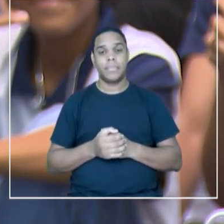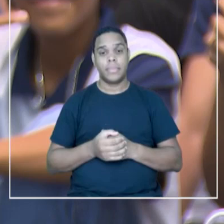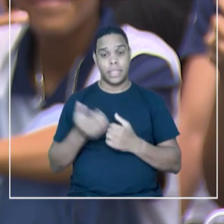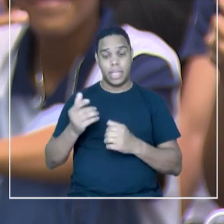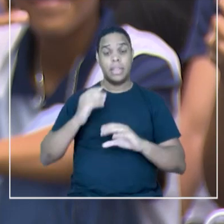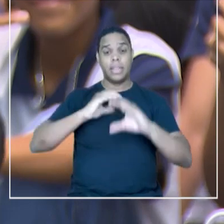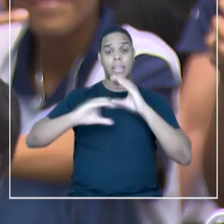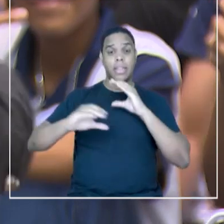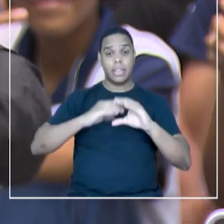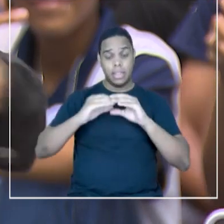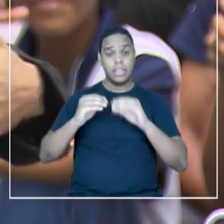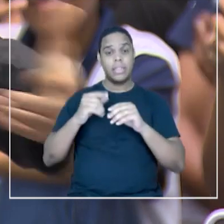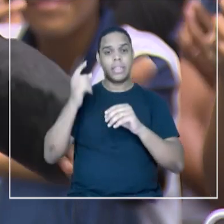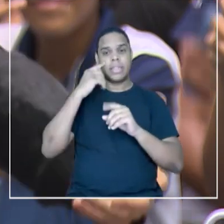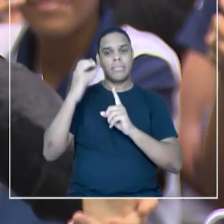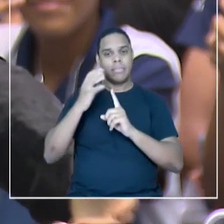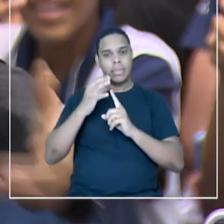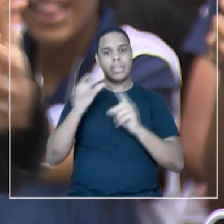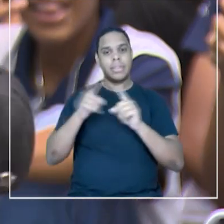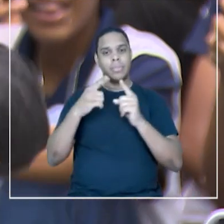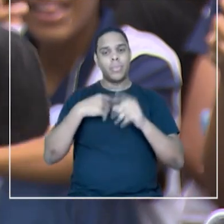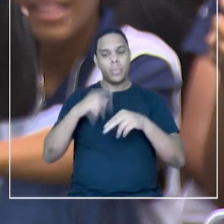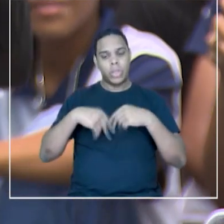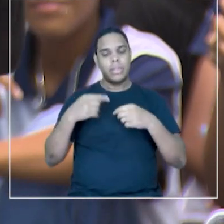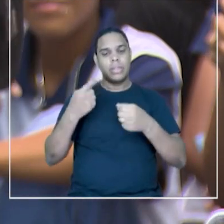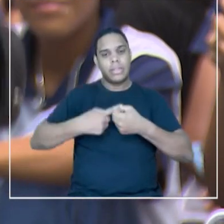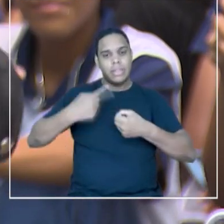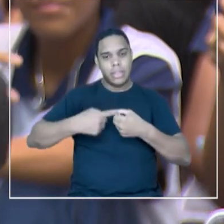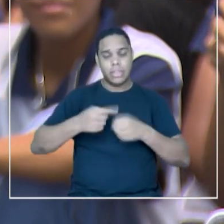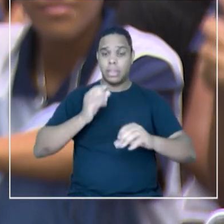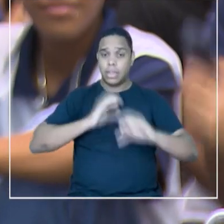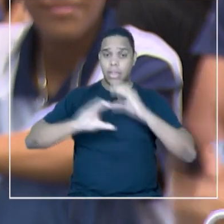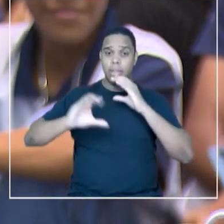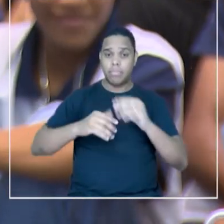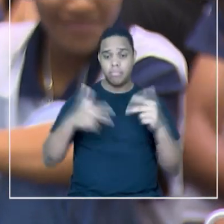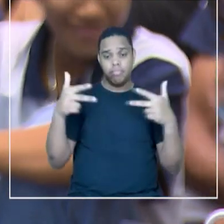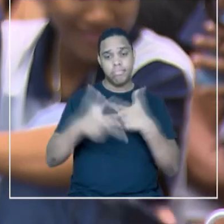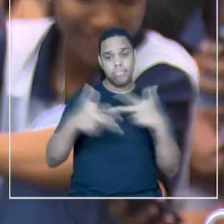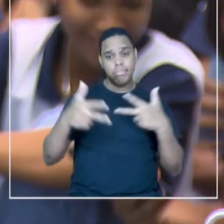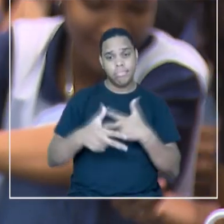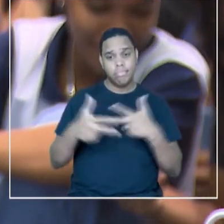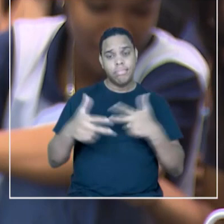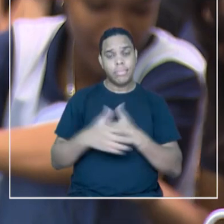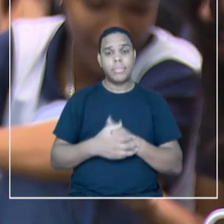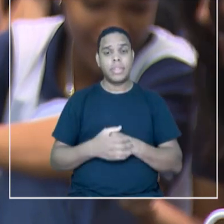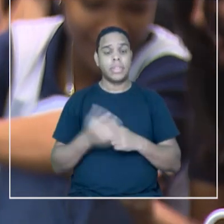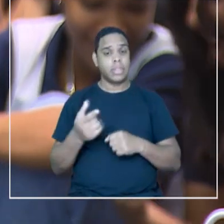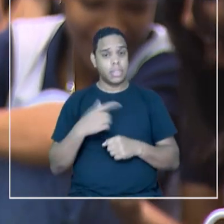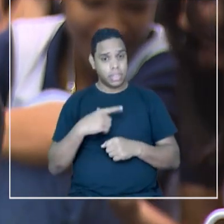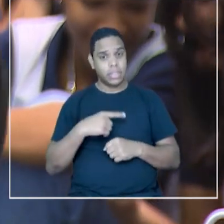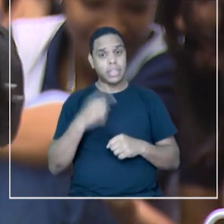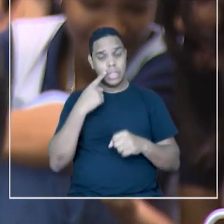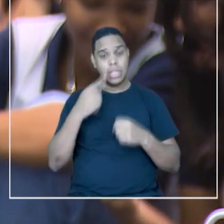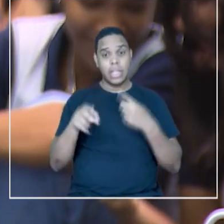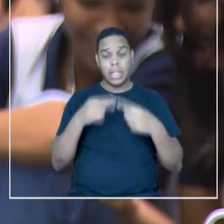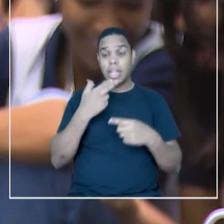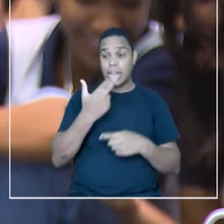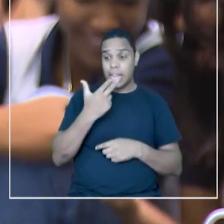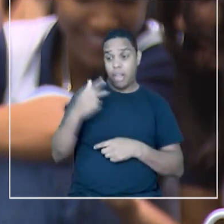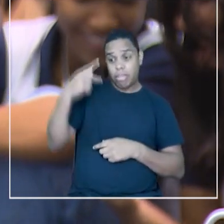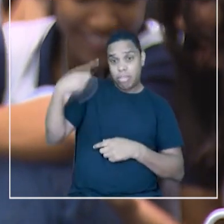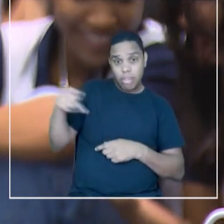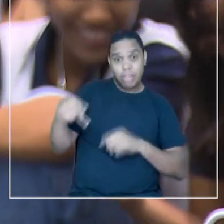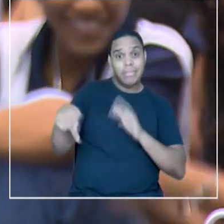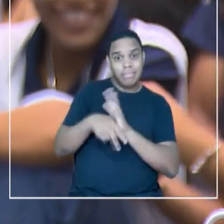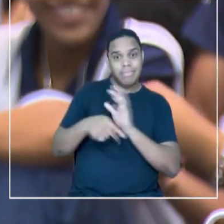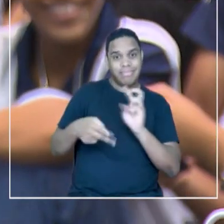por uma influência que ele acabou tendo da urbanização mesmo. E ele canta um hip hop, né? E em língua nativa. Então é muito legal você ver aquilo,